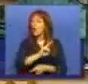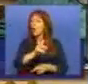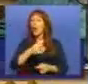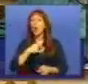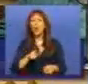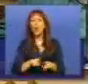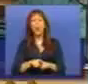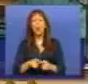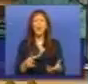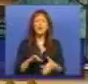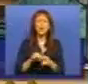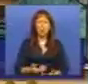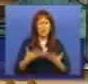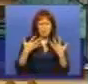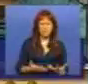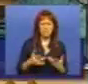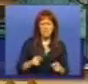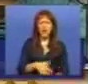construção nova tem mais peso,